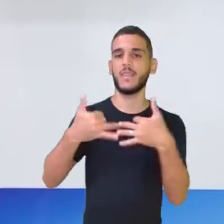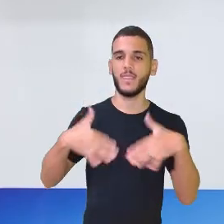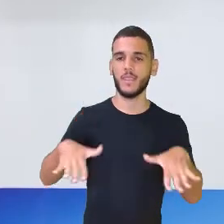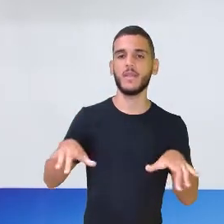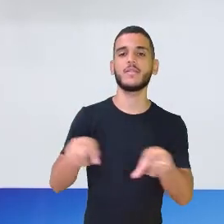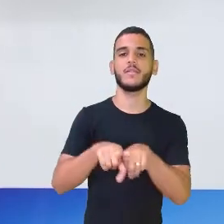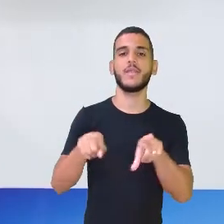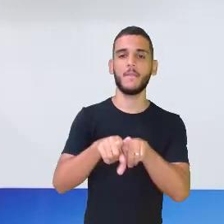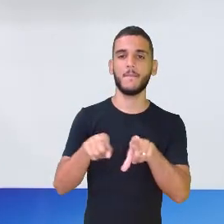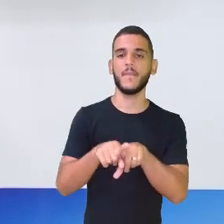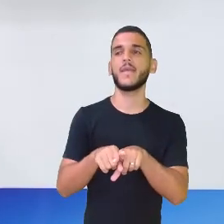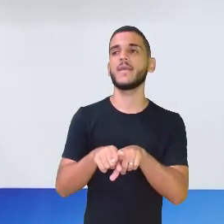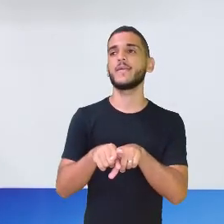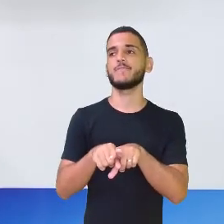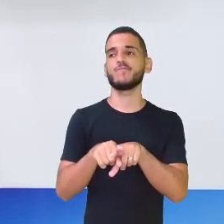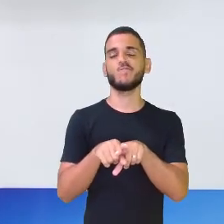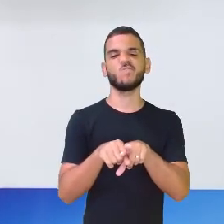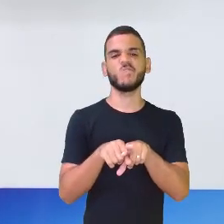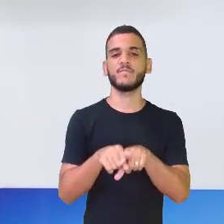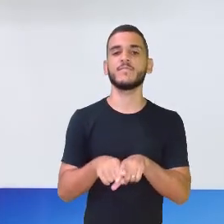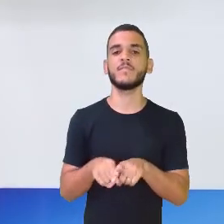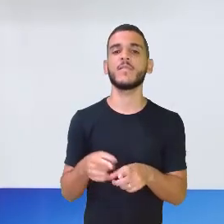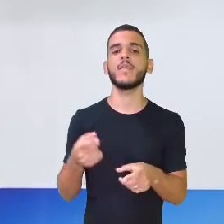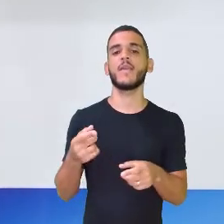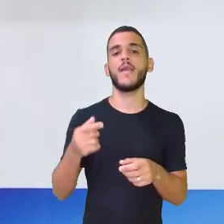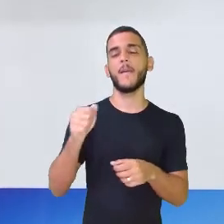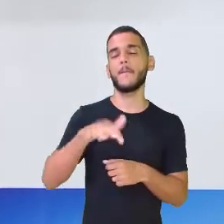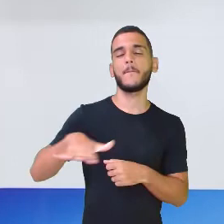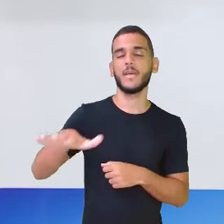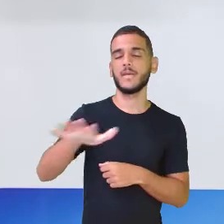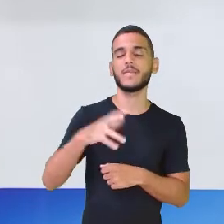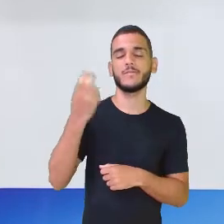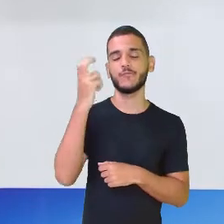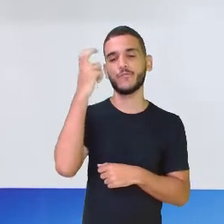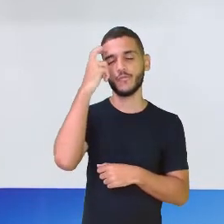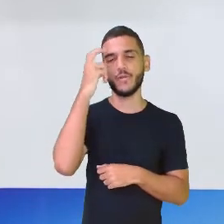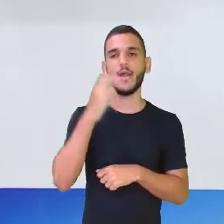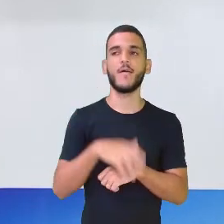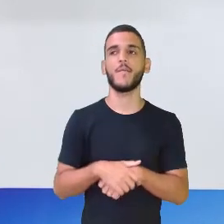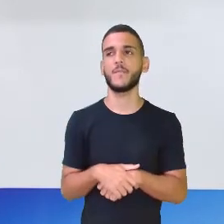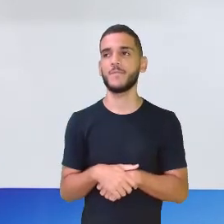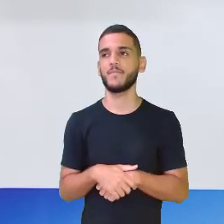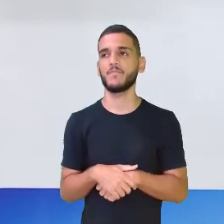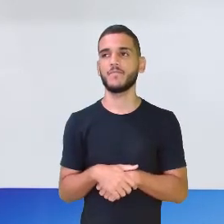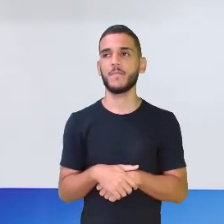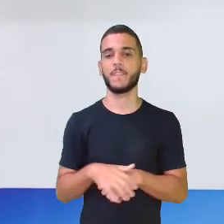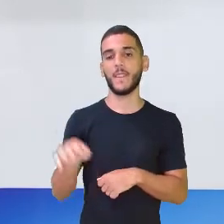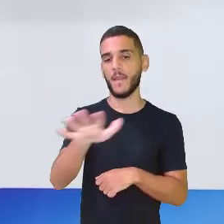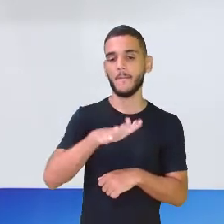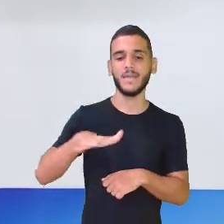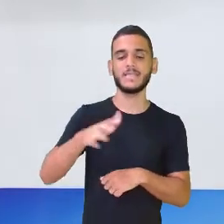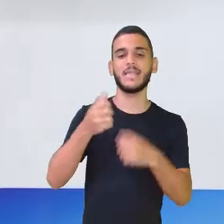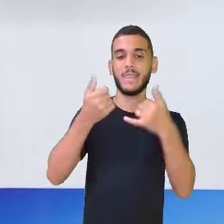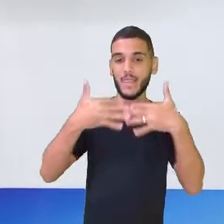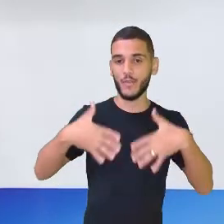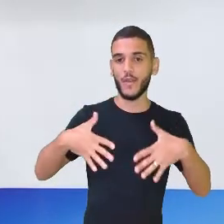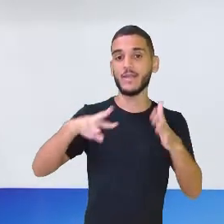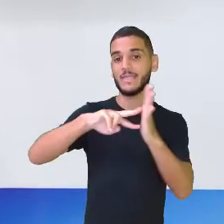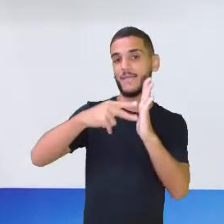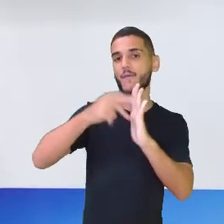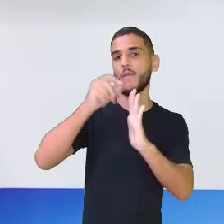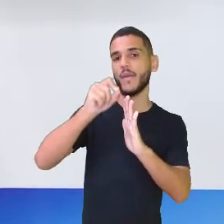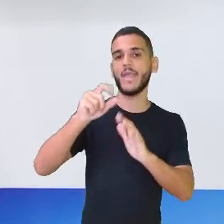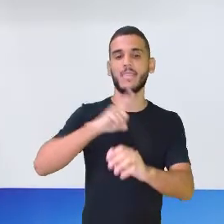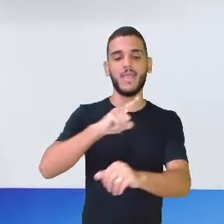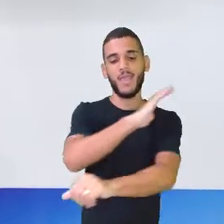Mas basicamente é isso que a professora Kedma falou, tá? Natural, natureza, cultural tem a ver com a cultura que o homem modificou ali